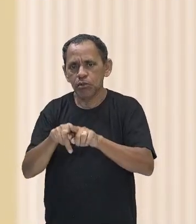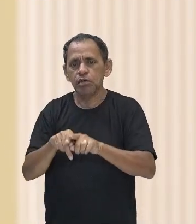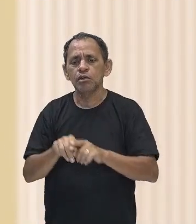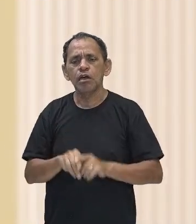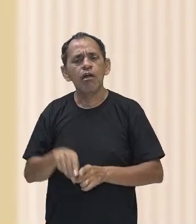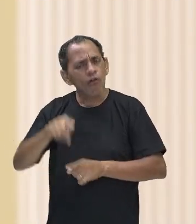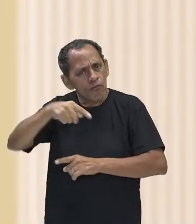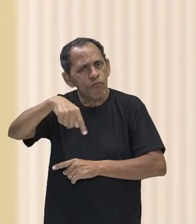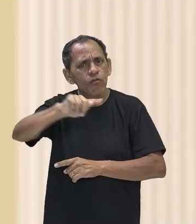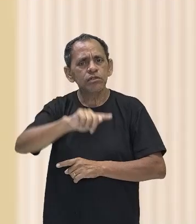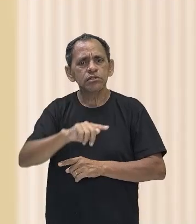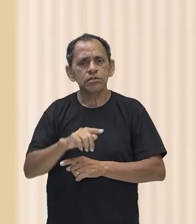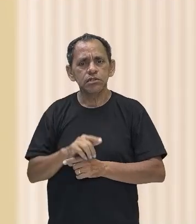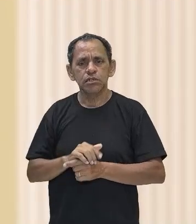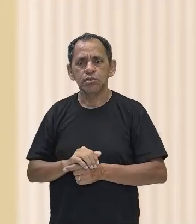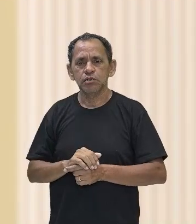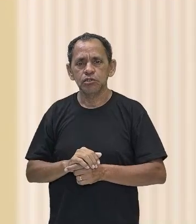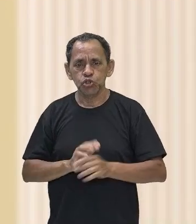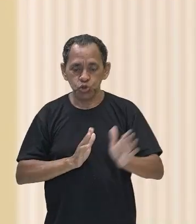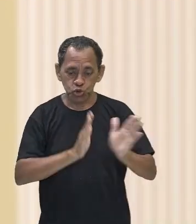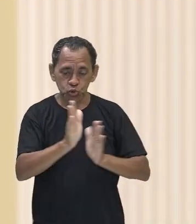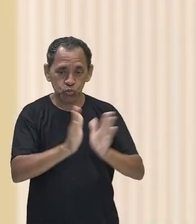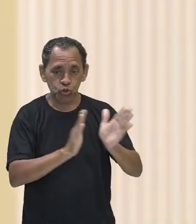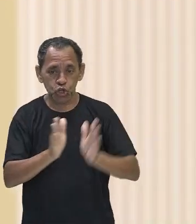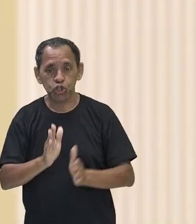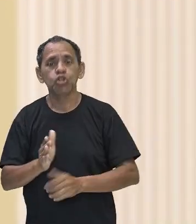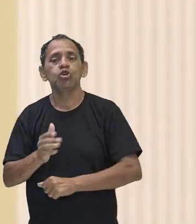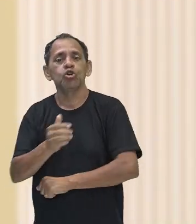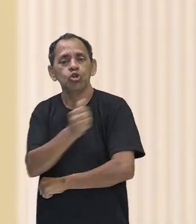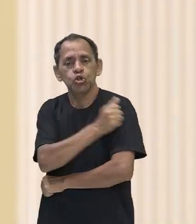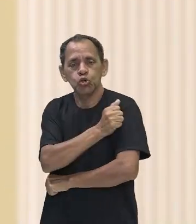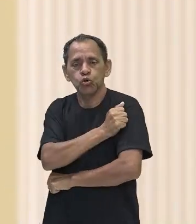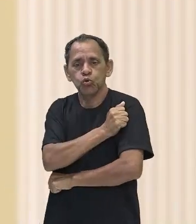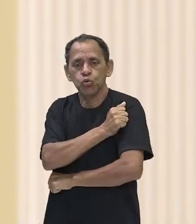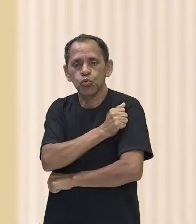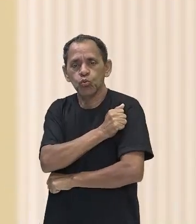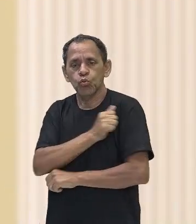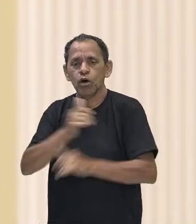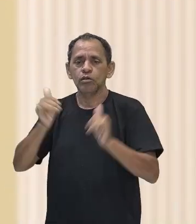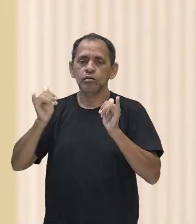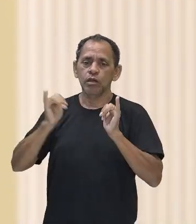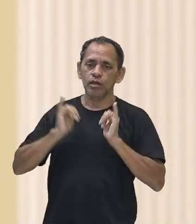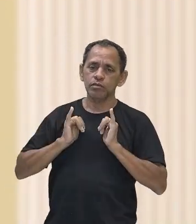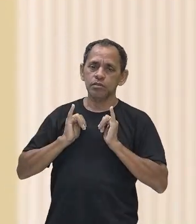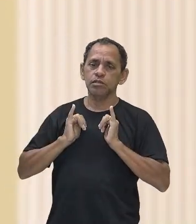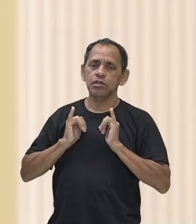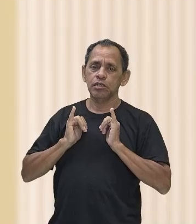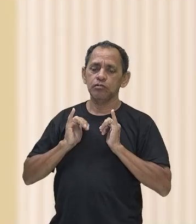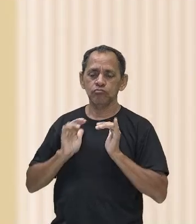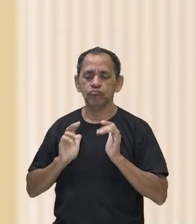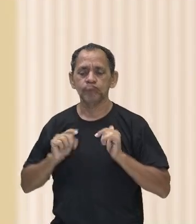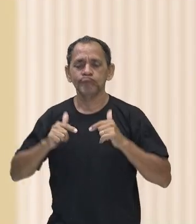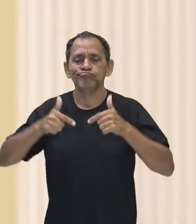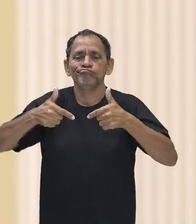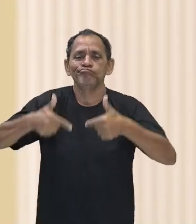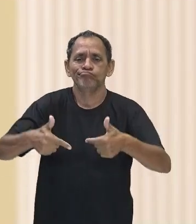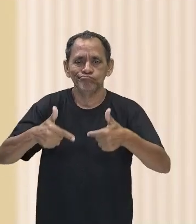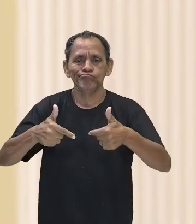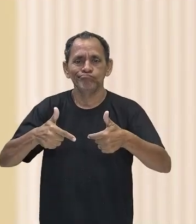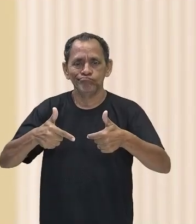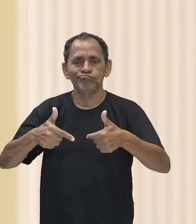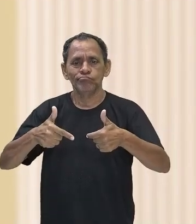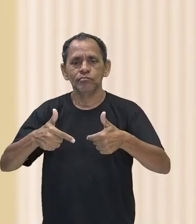ali um estudante, né, um aluno passivo das atividades da escola e vai se tornar um aluno cada vez